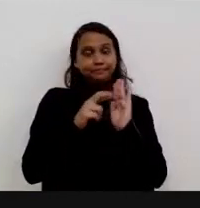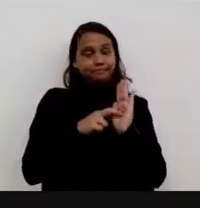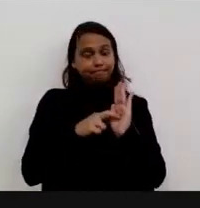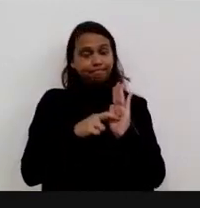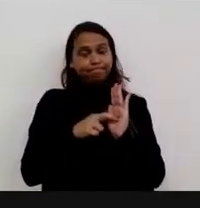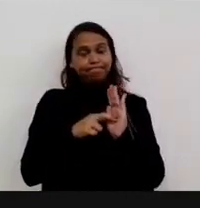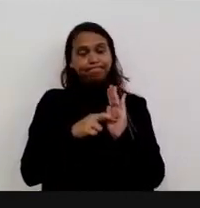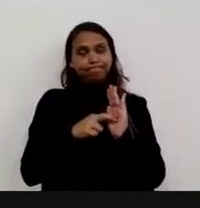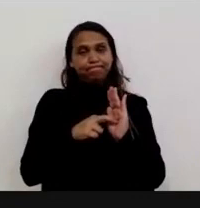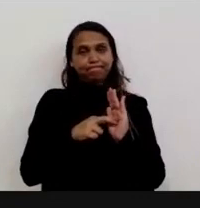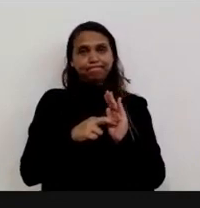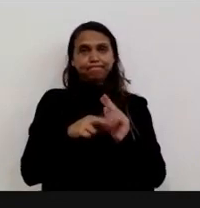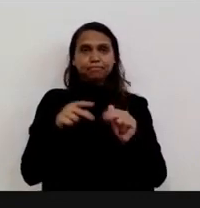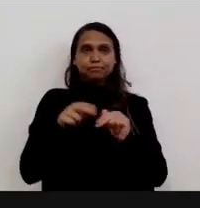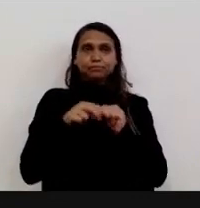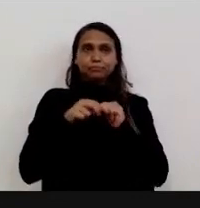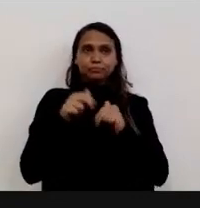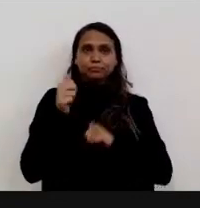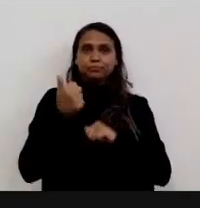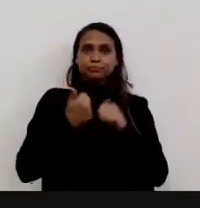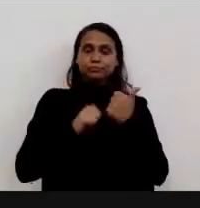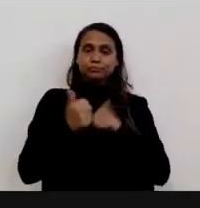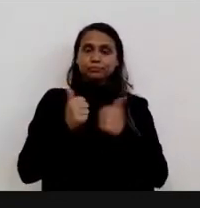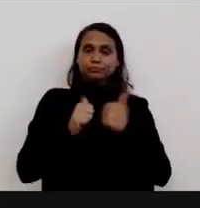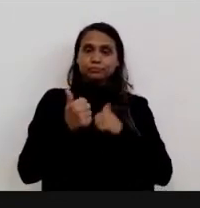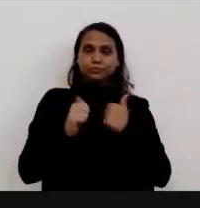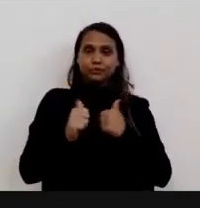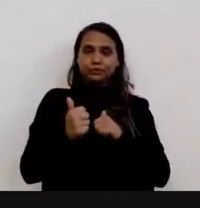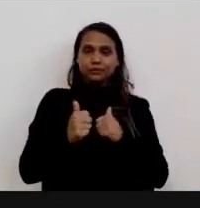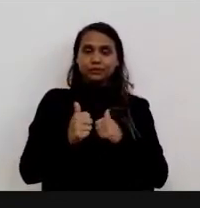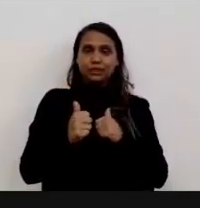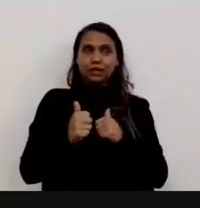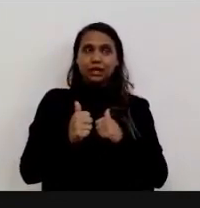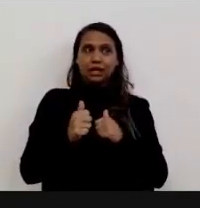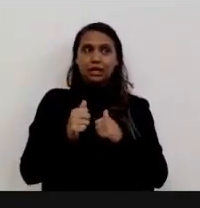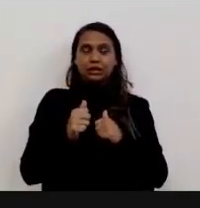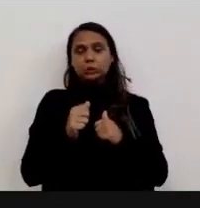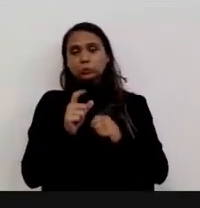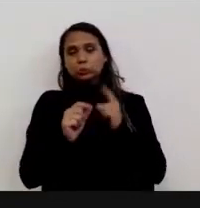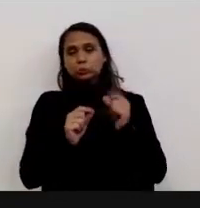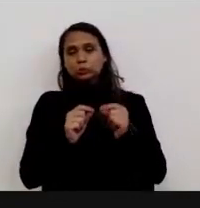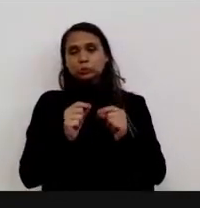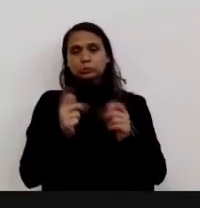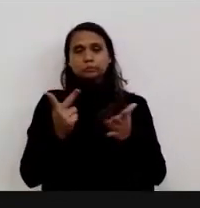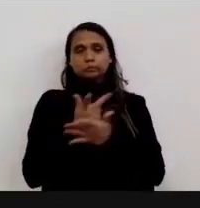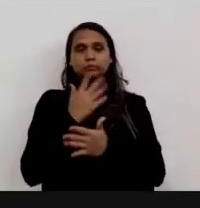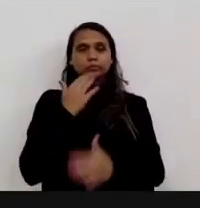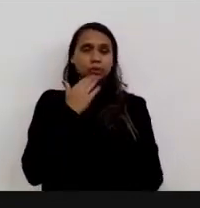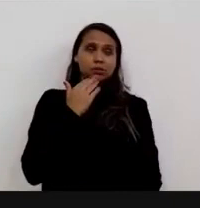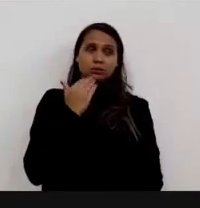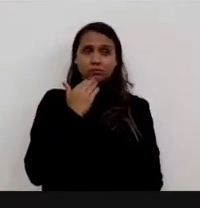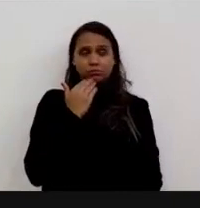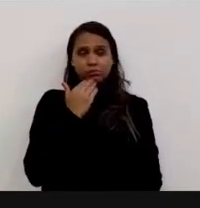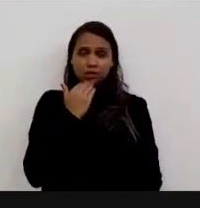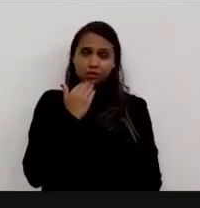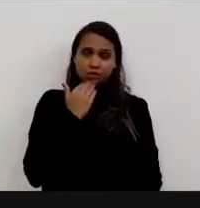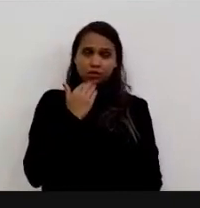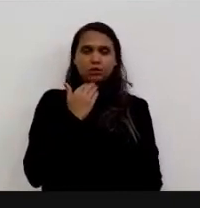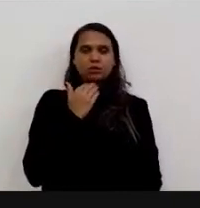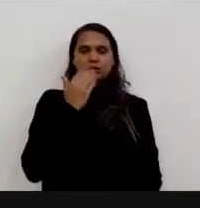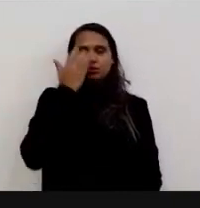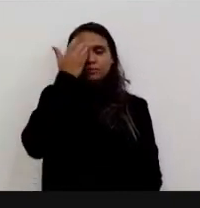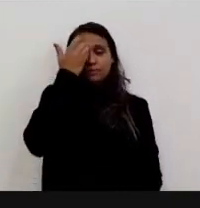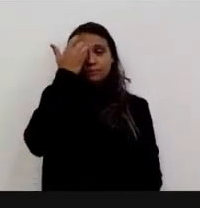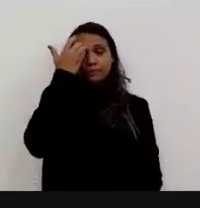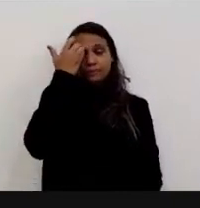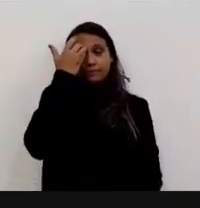financiamento. Então, a ideia era avaliar, né, digamos assim, os efeitos, né, do piso, né, de financiamento e tal,